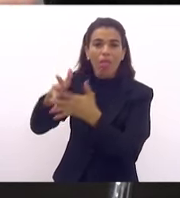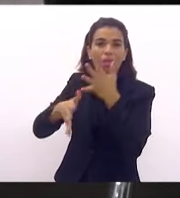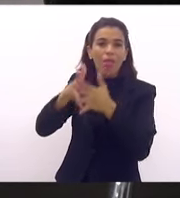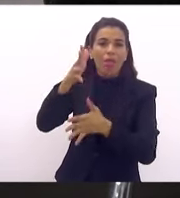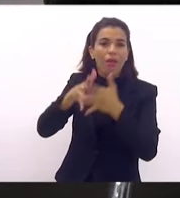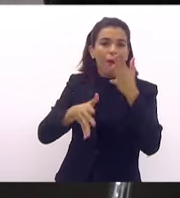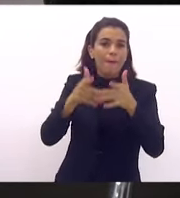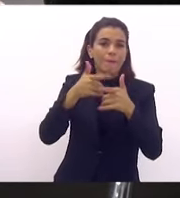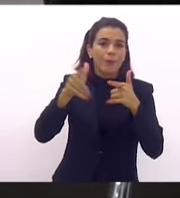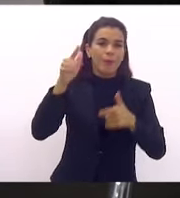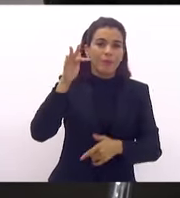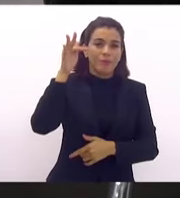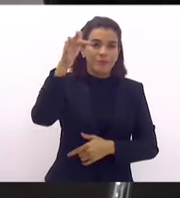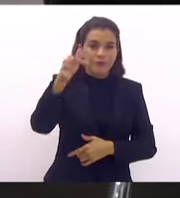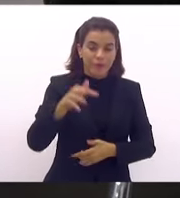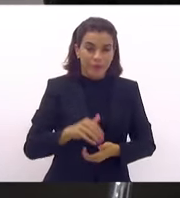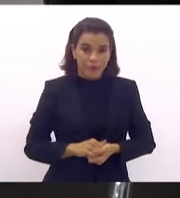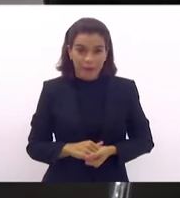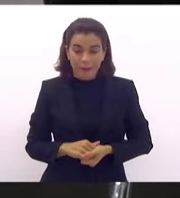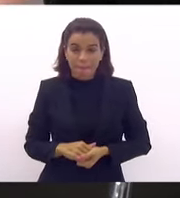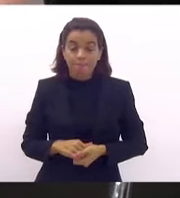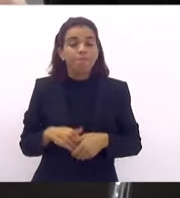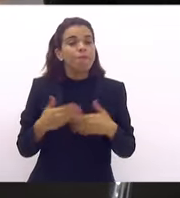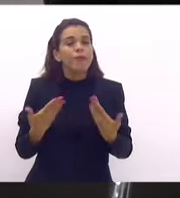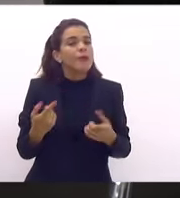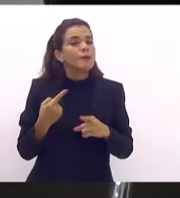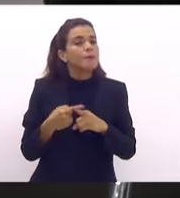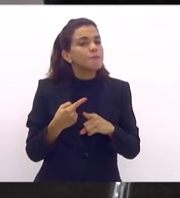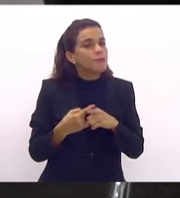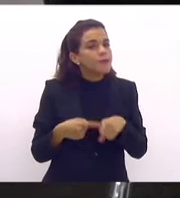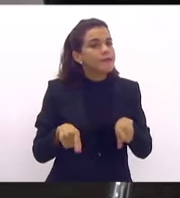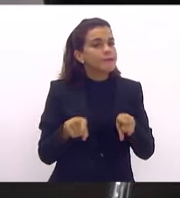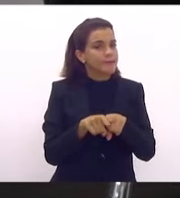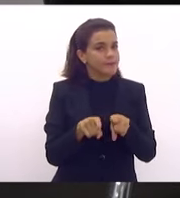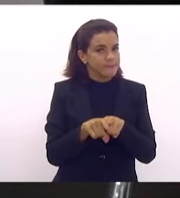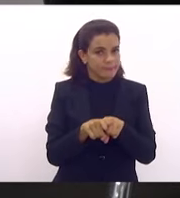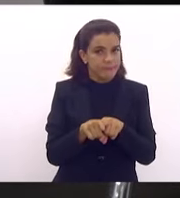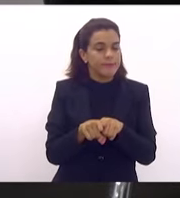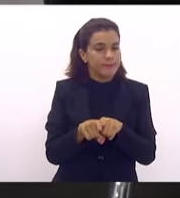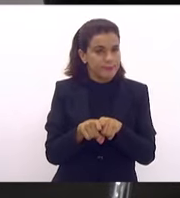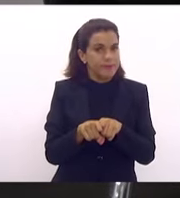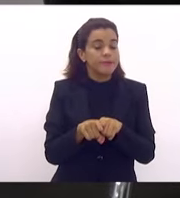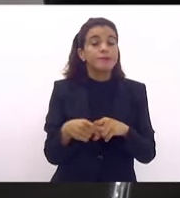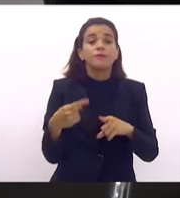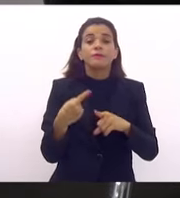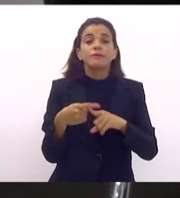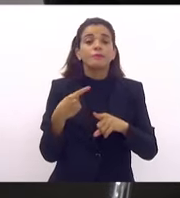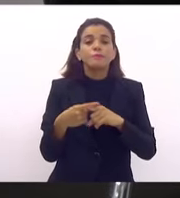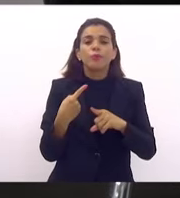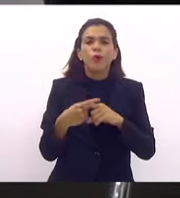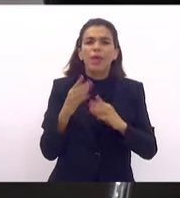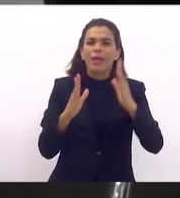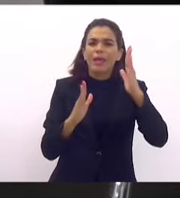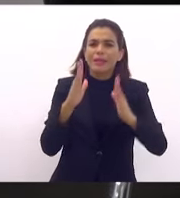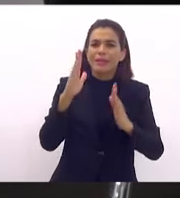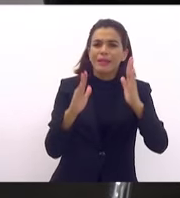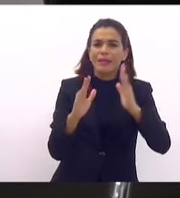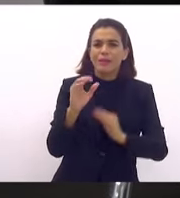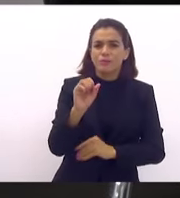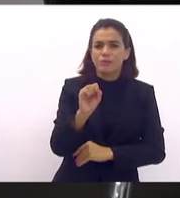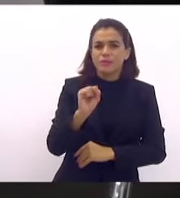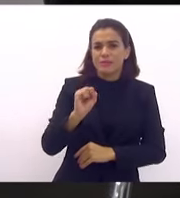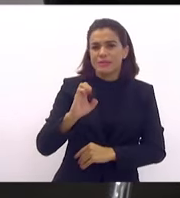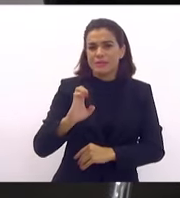futuros a própria galeria. Né? E por quê também? Porque é captação em tempo seco? O